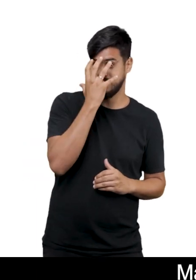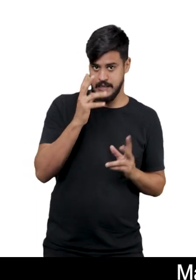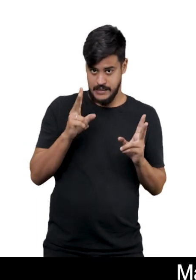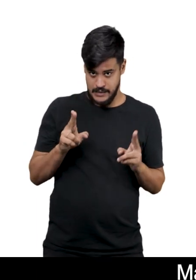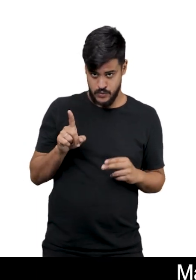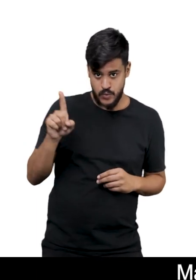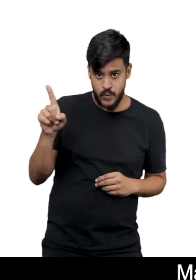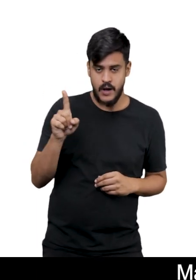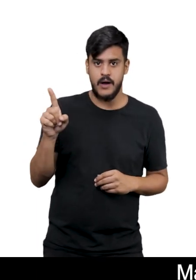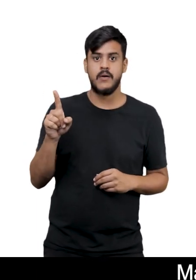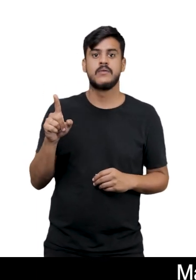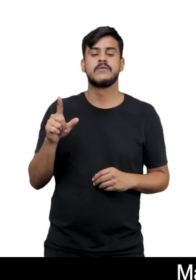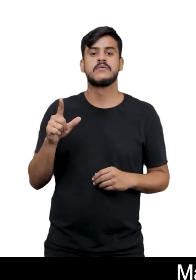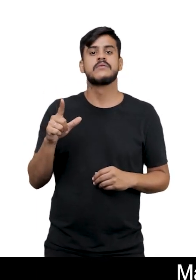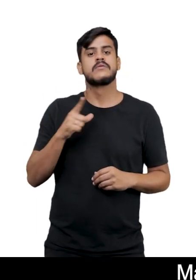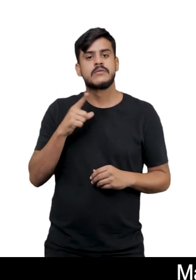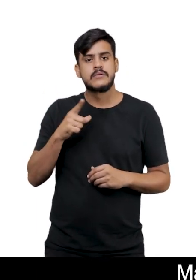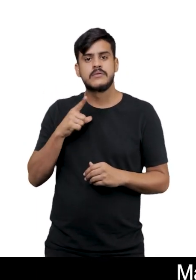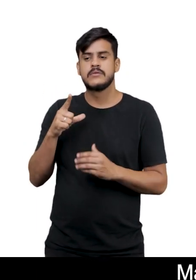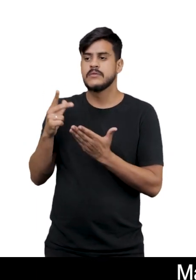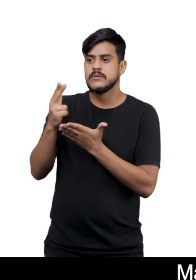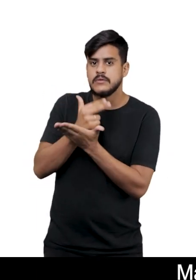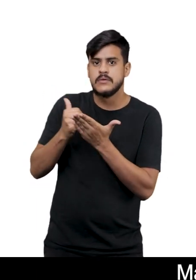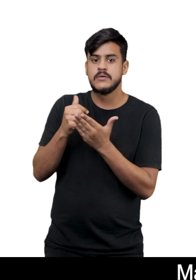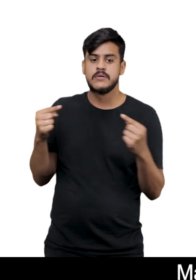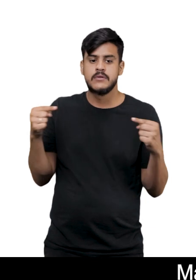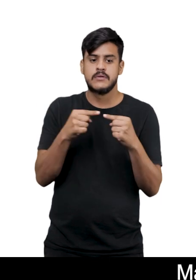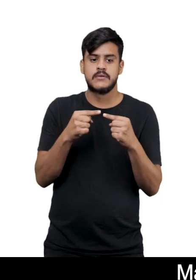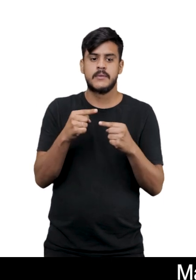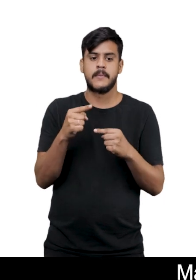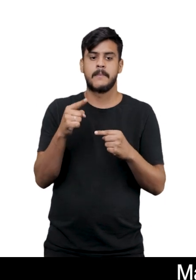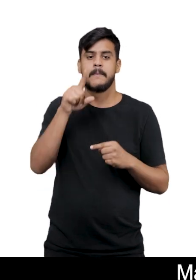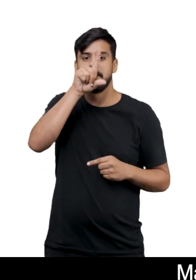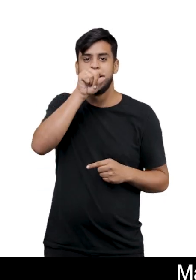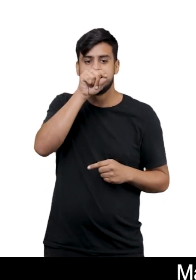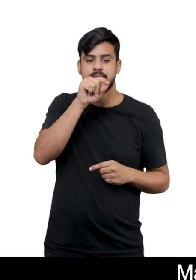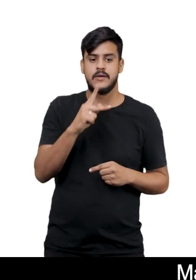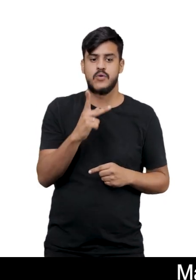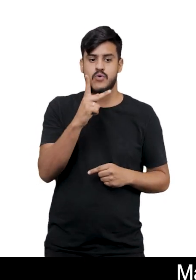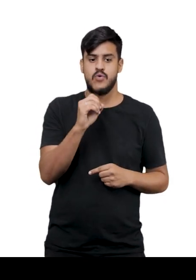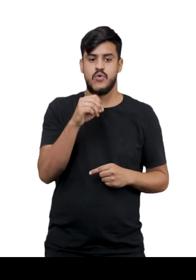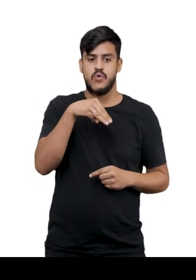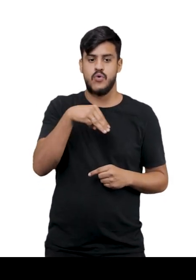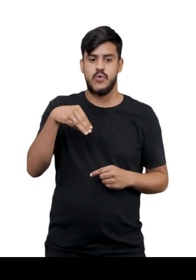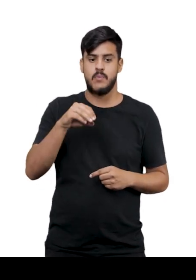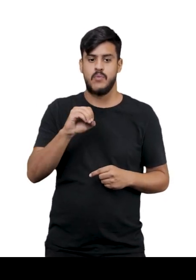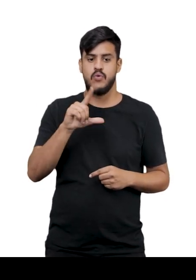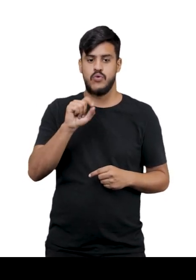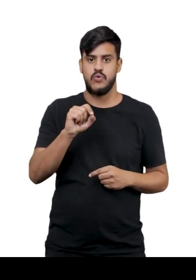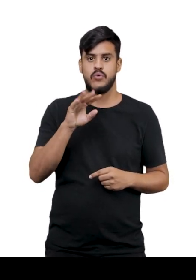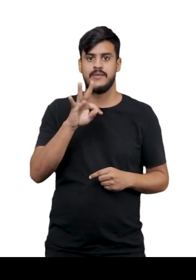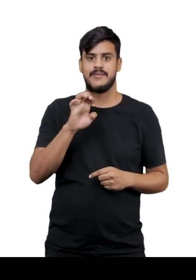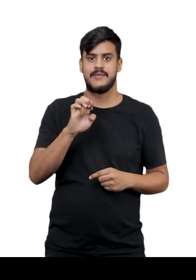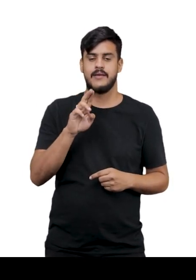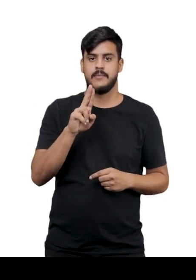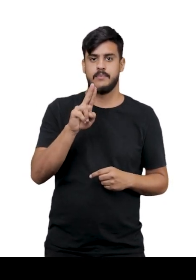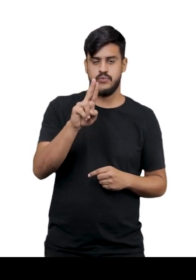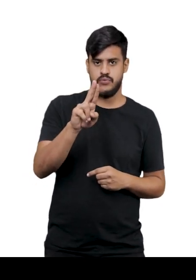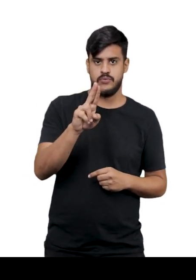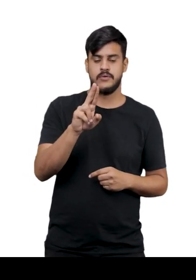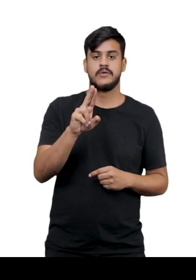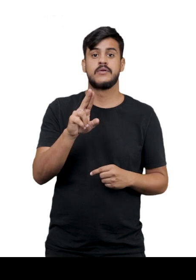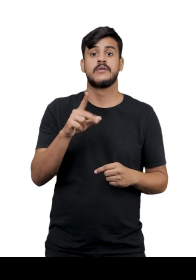Máscaras como essa foram interpretadas remetendo ao pássaro Comolutebu, a Deus e à disposição